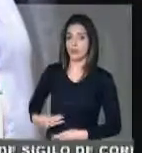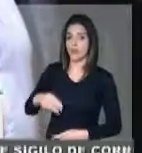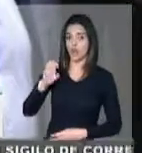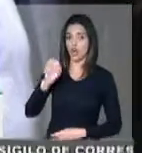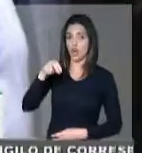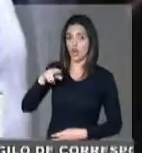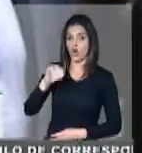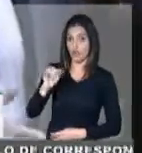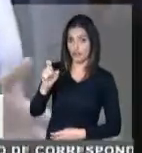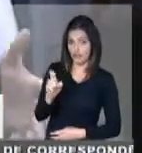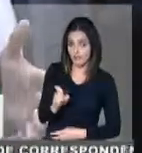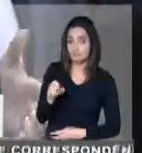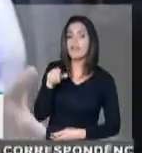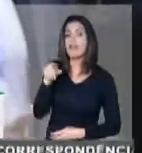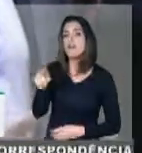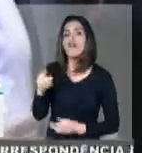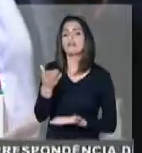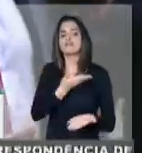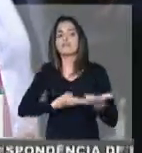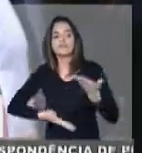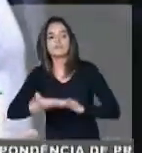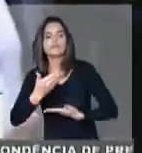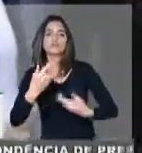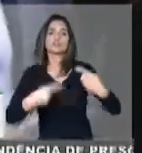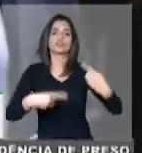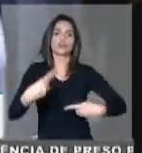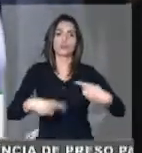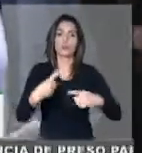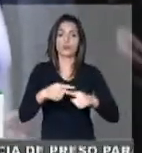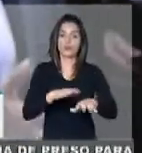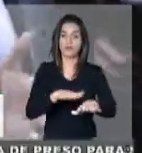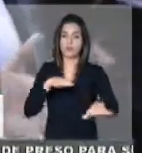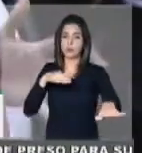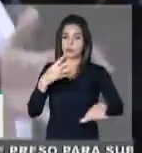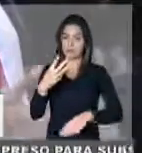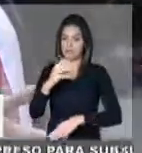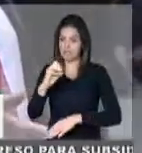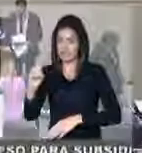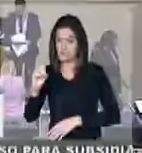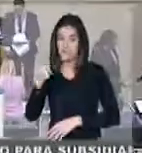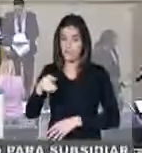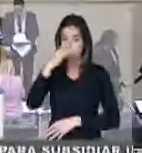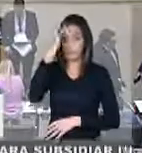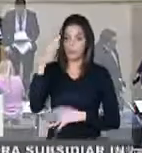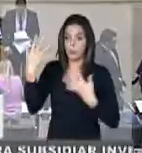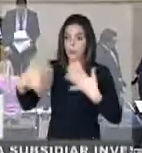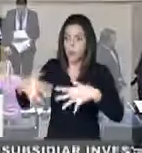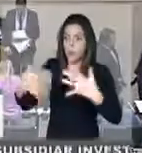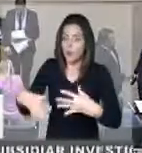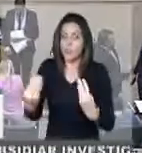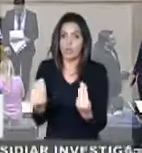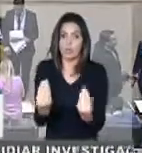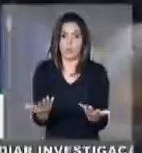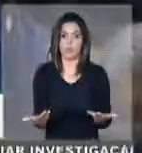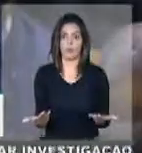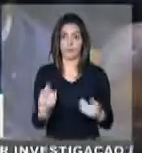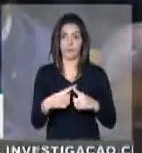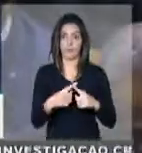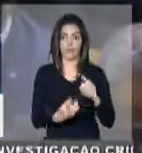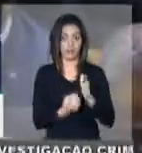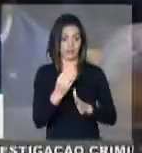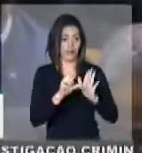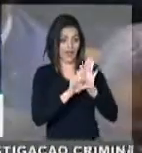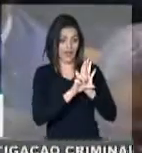intermediar essa discussão. Lá são 300 mil pessoas que estavam afetadas por esse dilema numa legislação